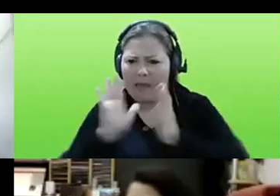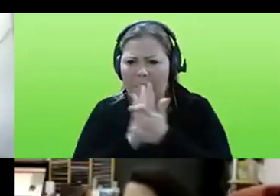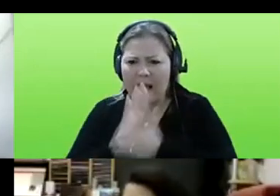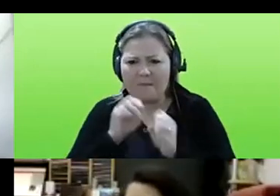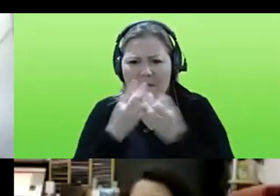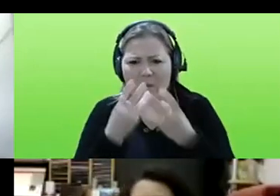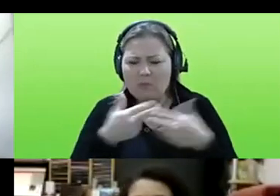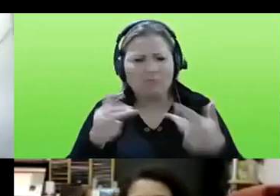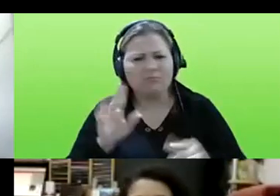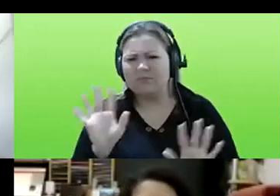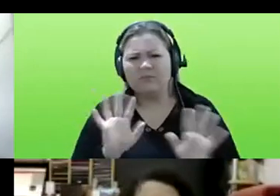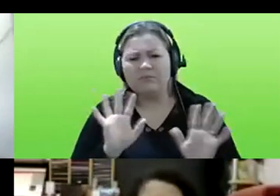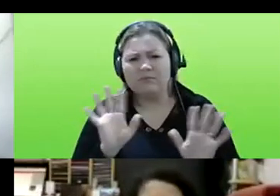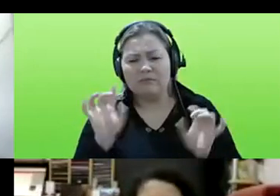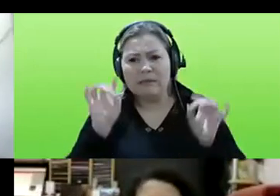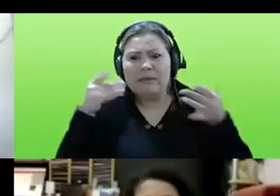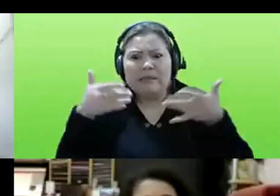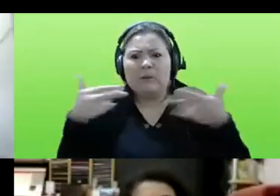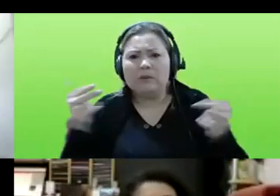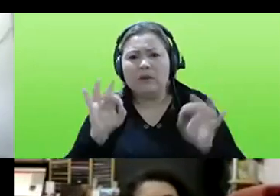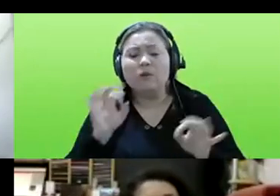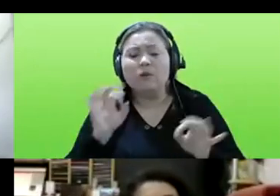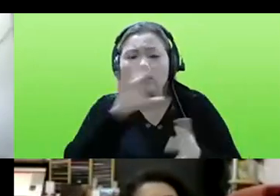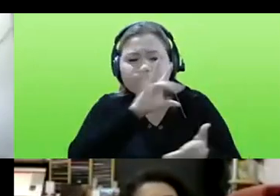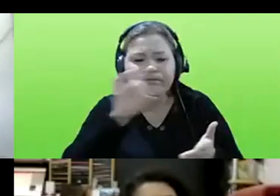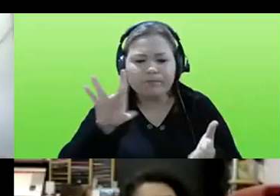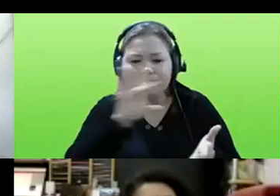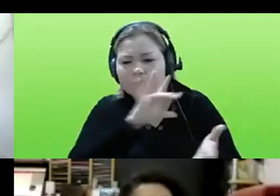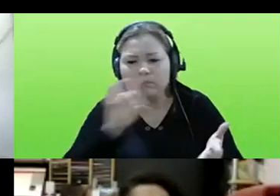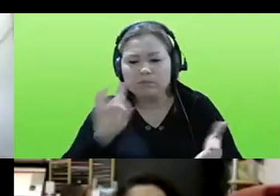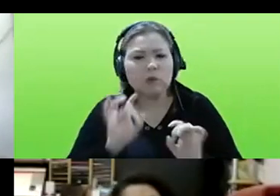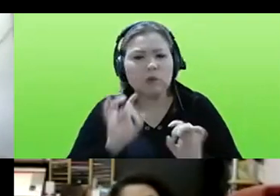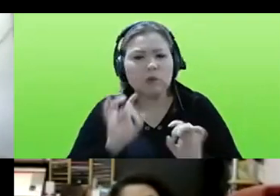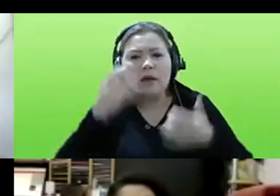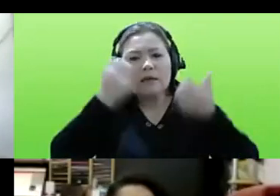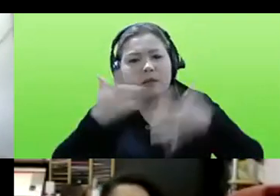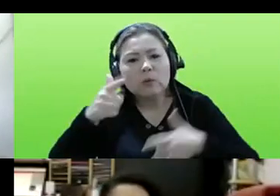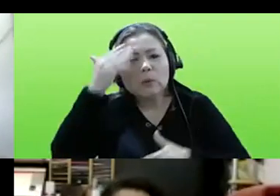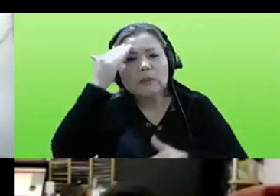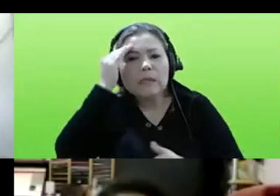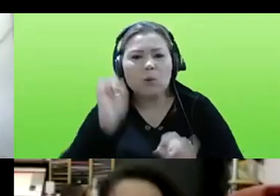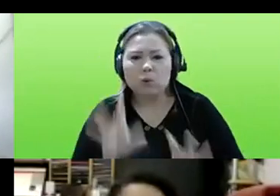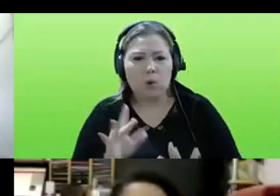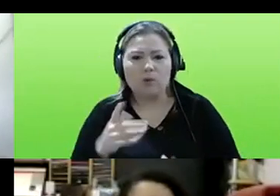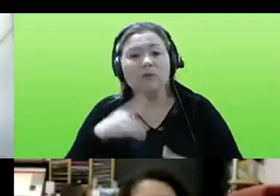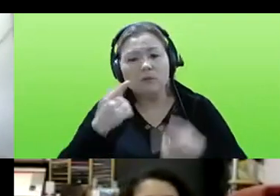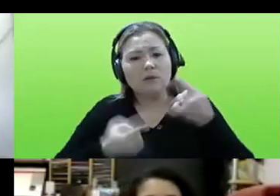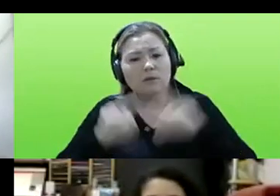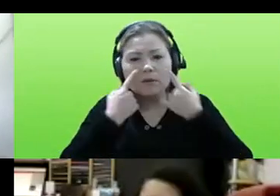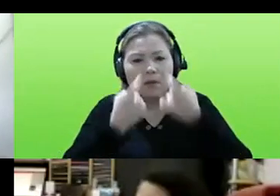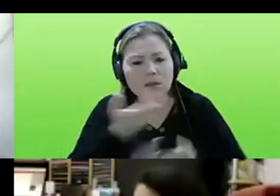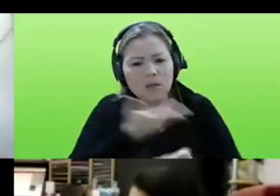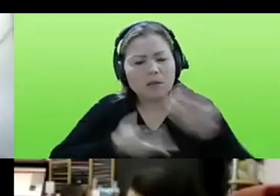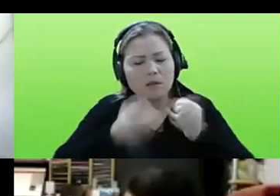grande especialista em coisa nenhuma. A nossa ideia aqui é realmente de termos uma discussão interessante,